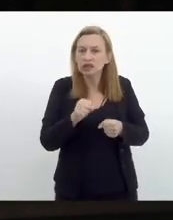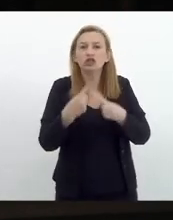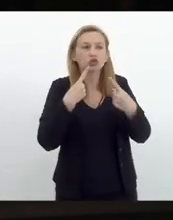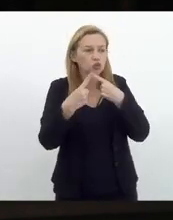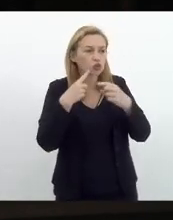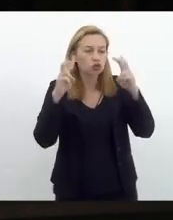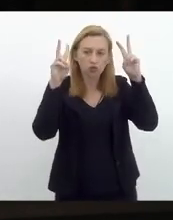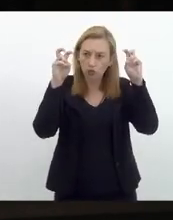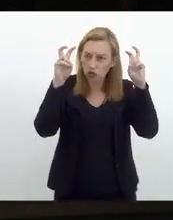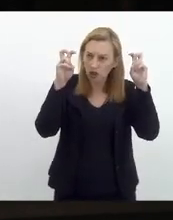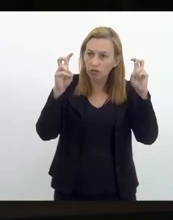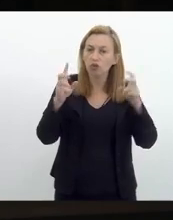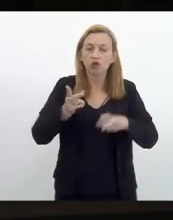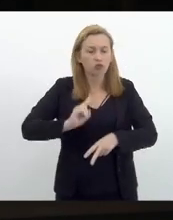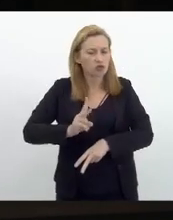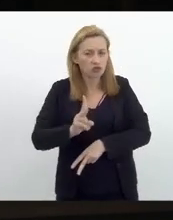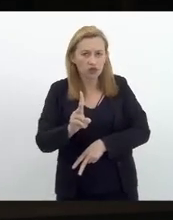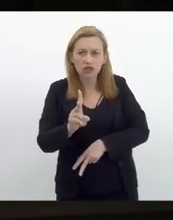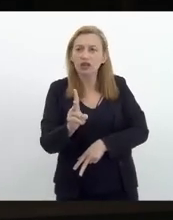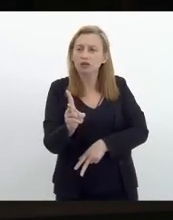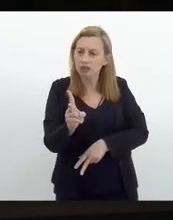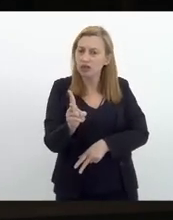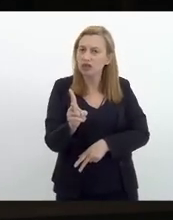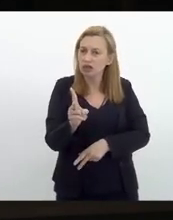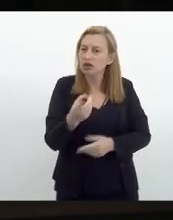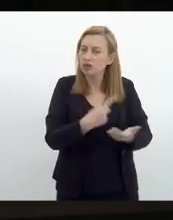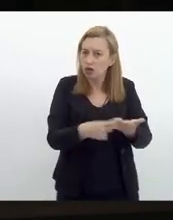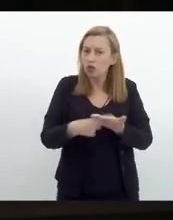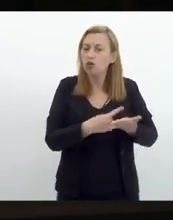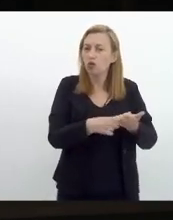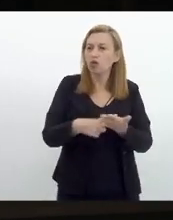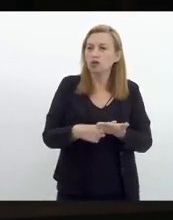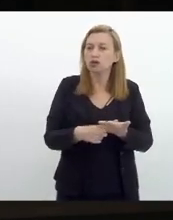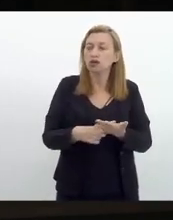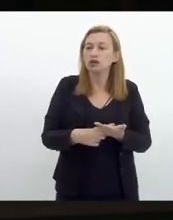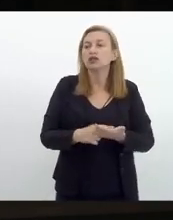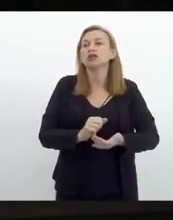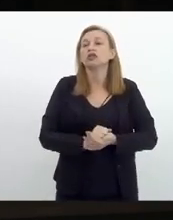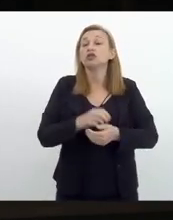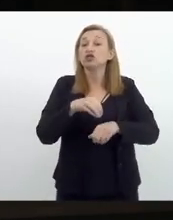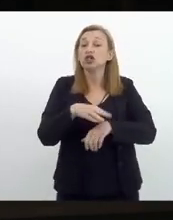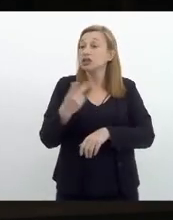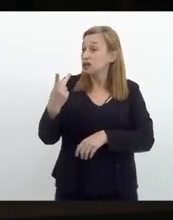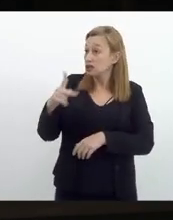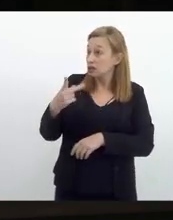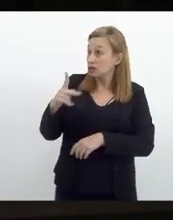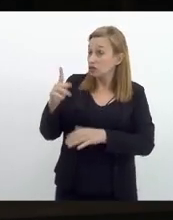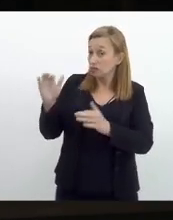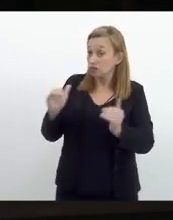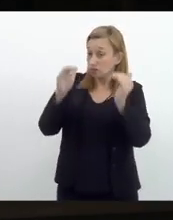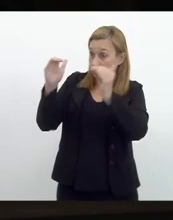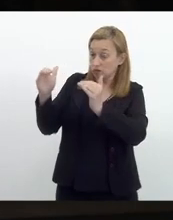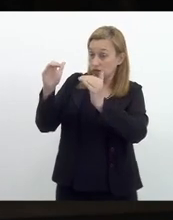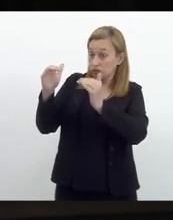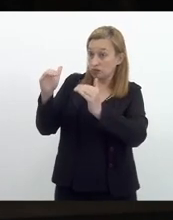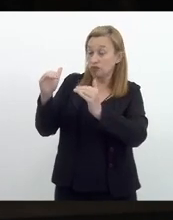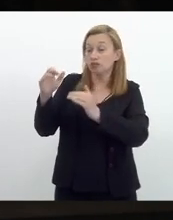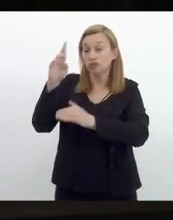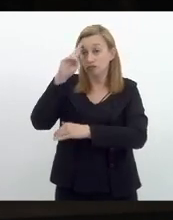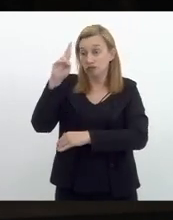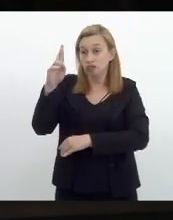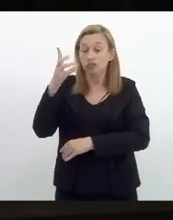conforme sempre o acordo foi feito o destaque de vossa excelência é